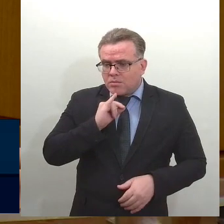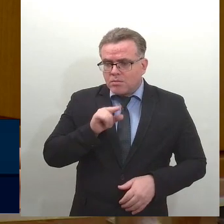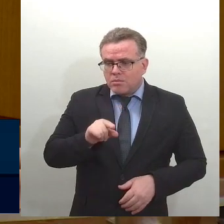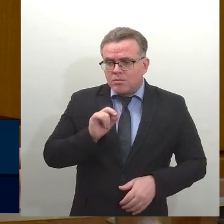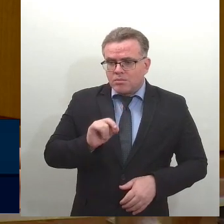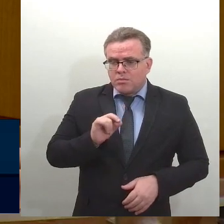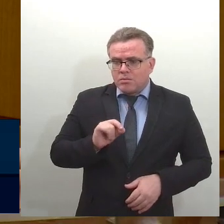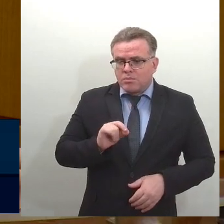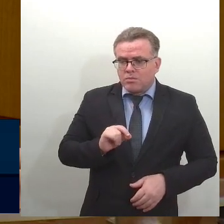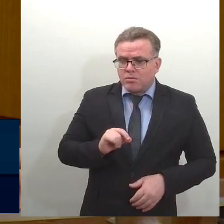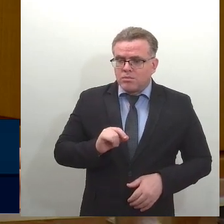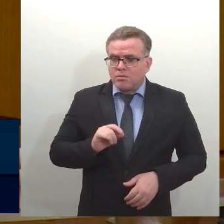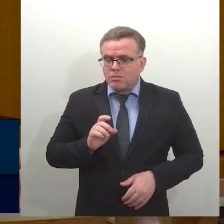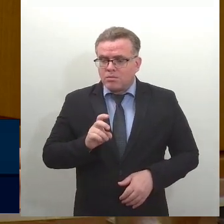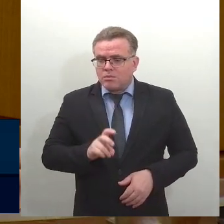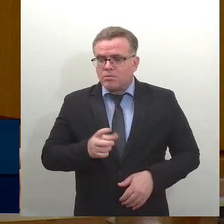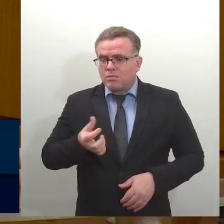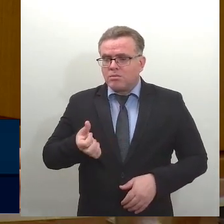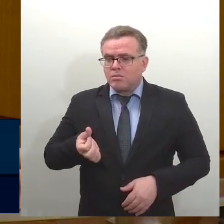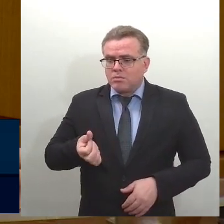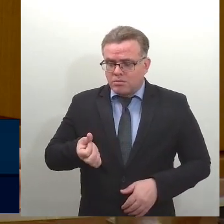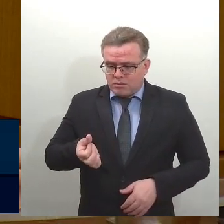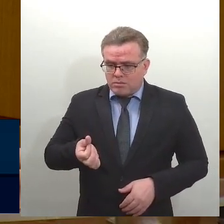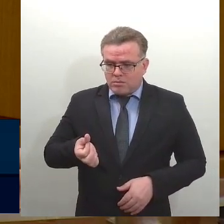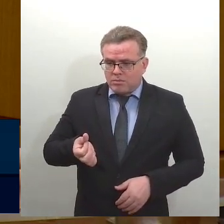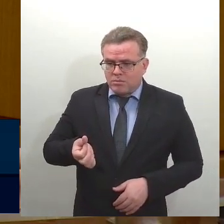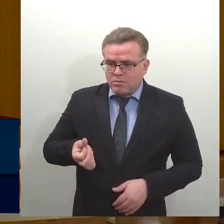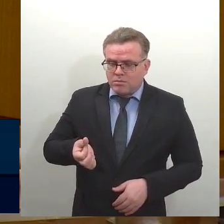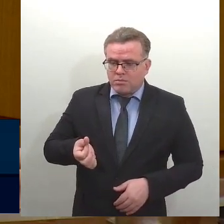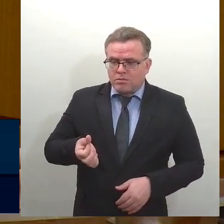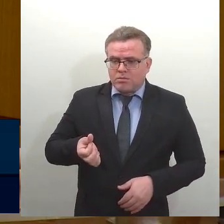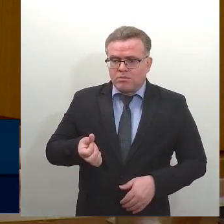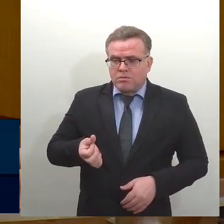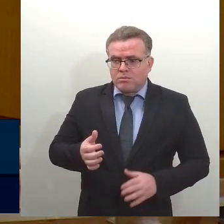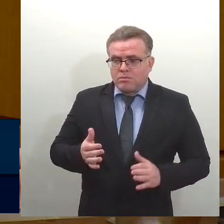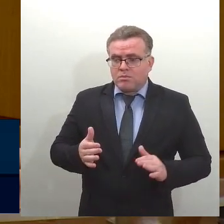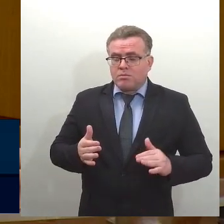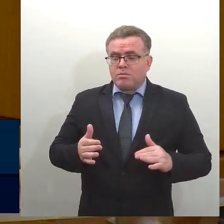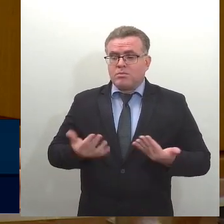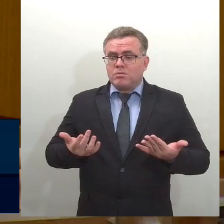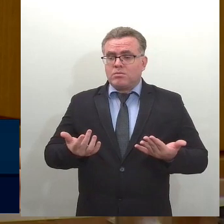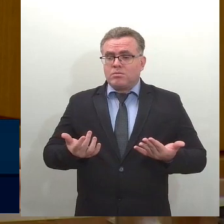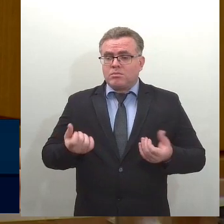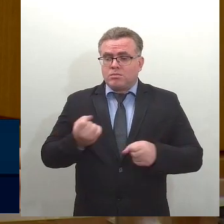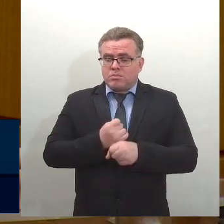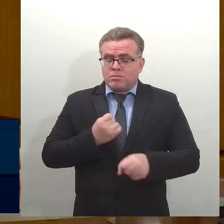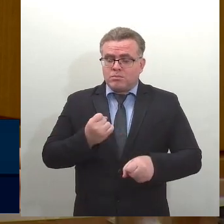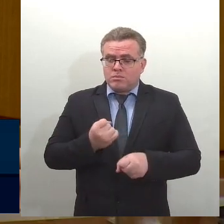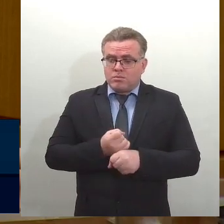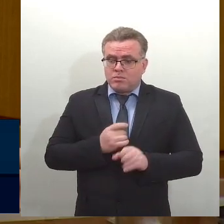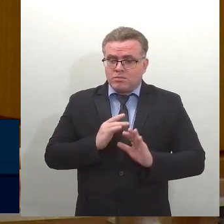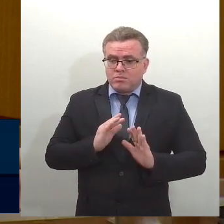56. A gente reformou e ampliou